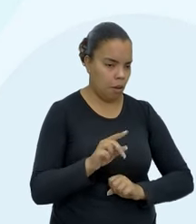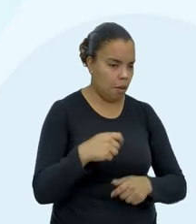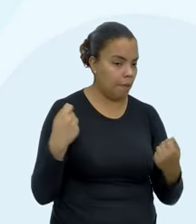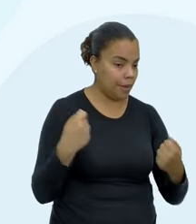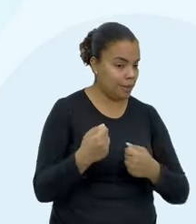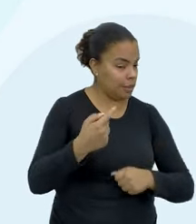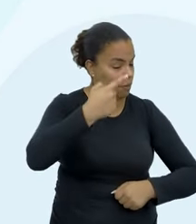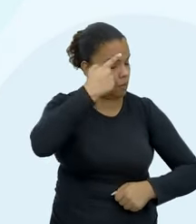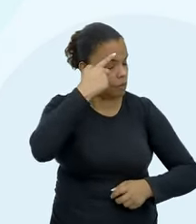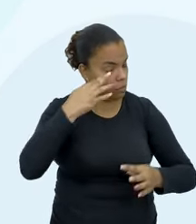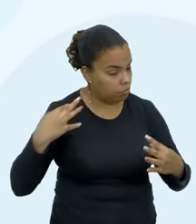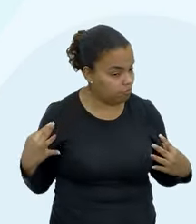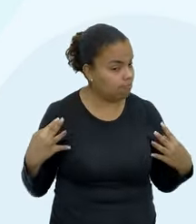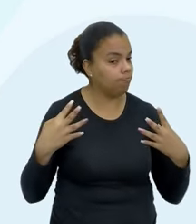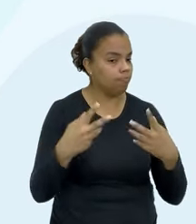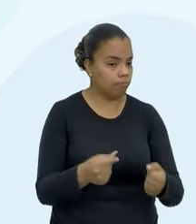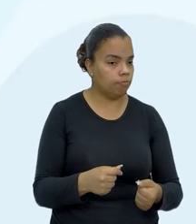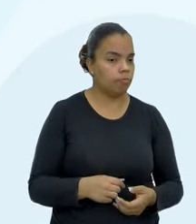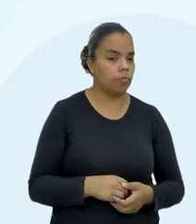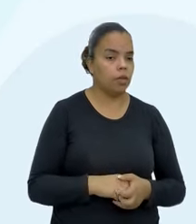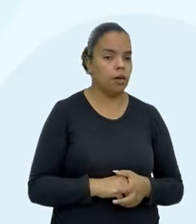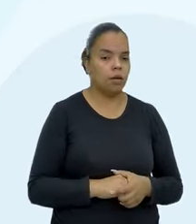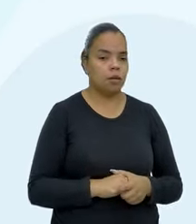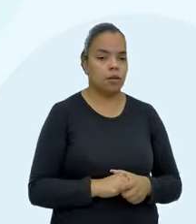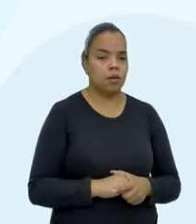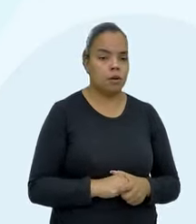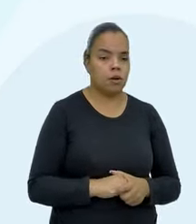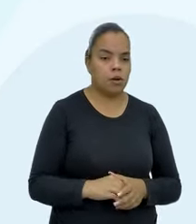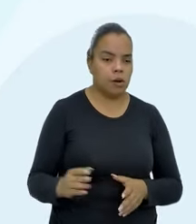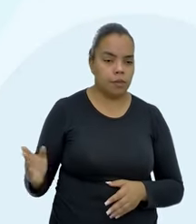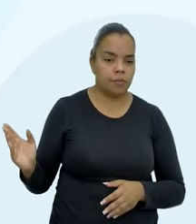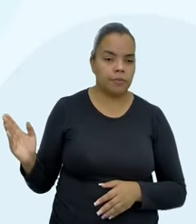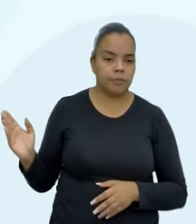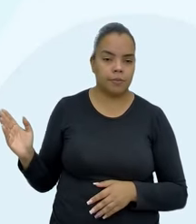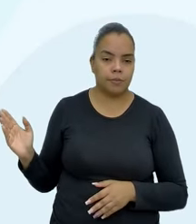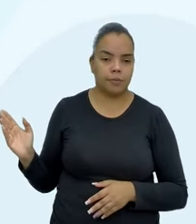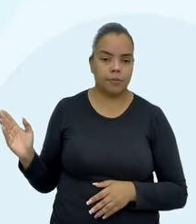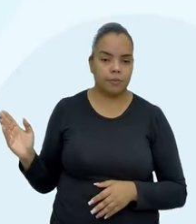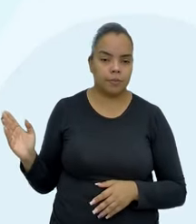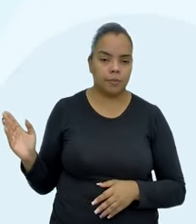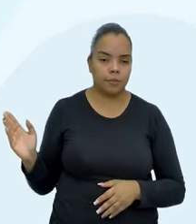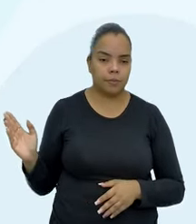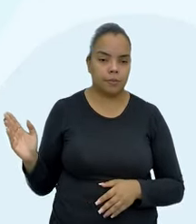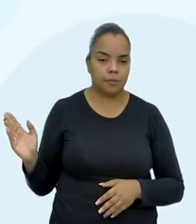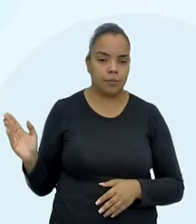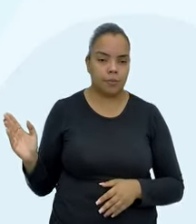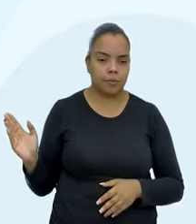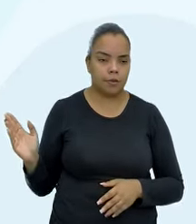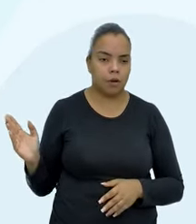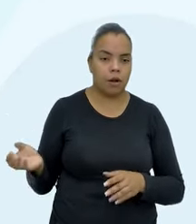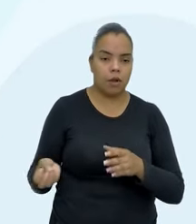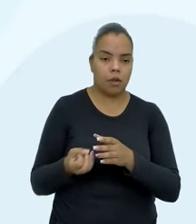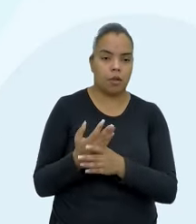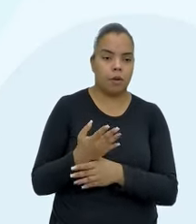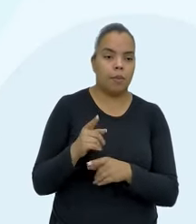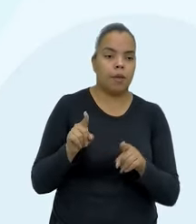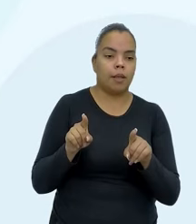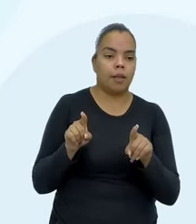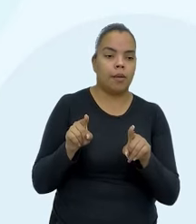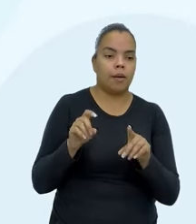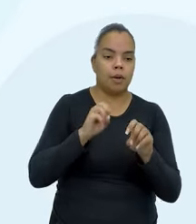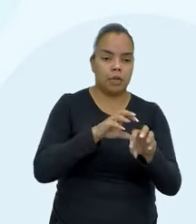em todos né então como eu disse a criação foi para atender o aluno Infante PA e